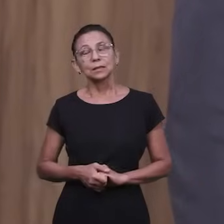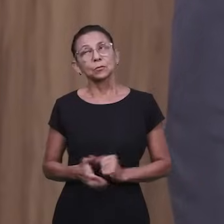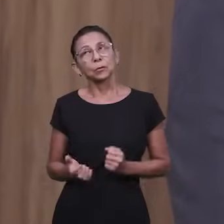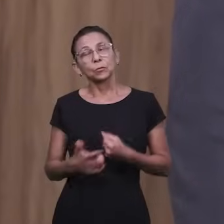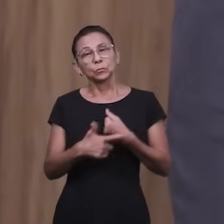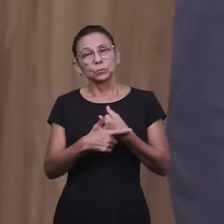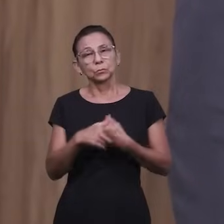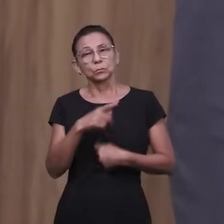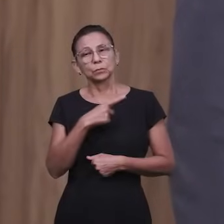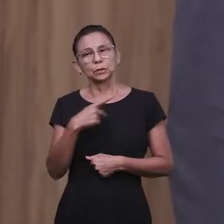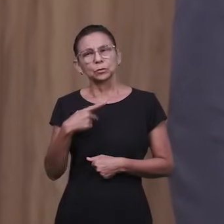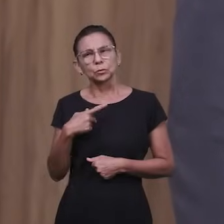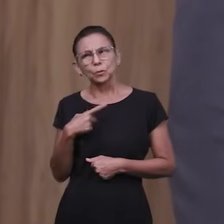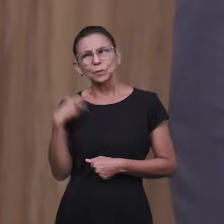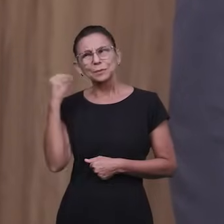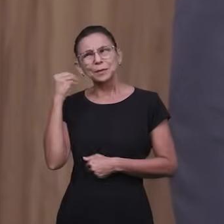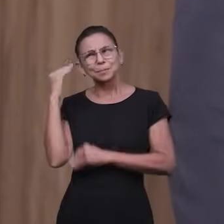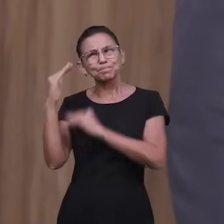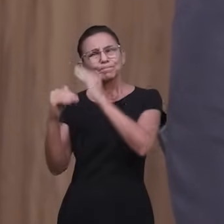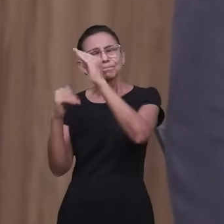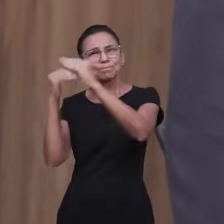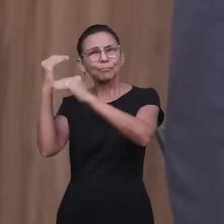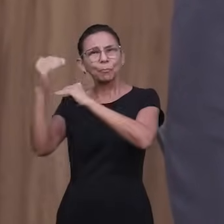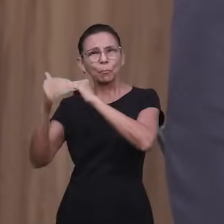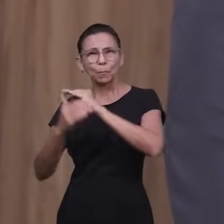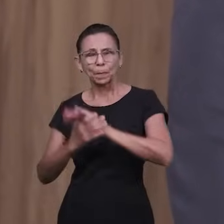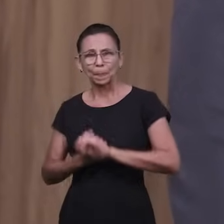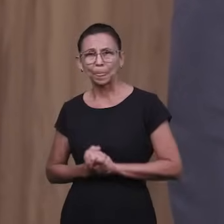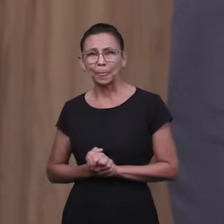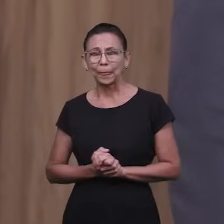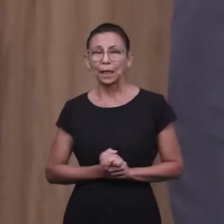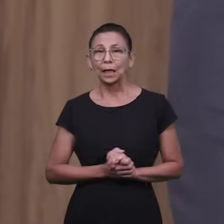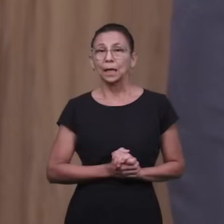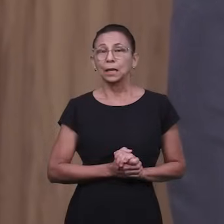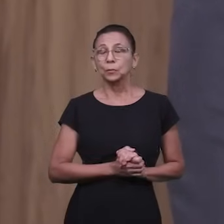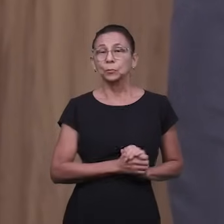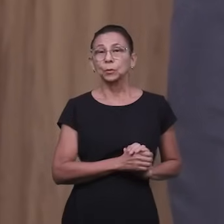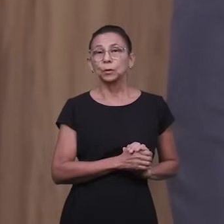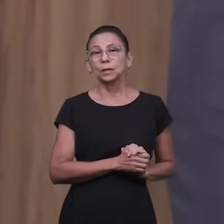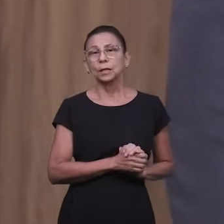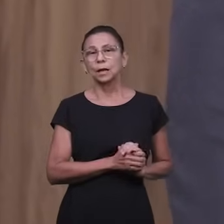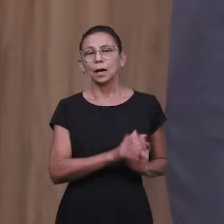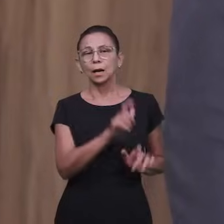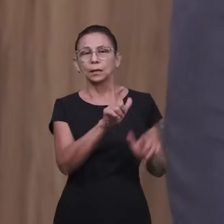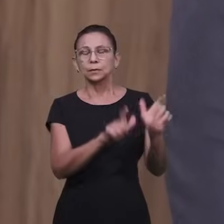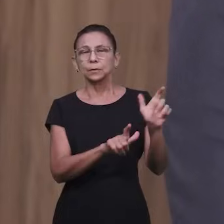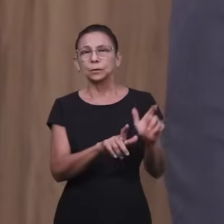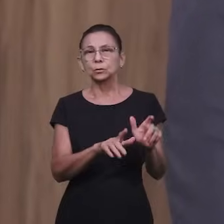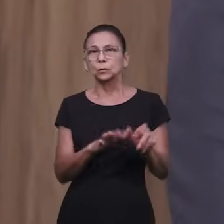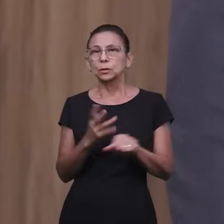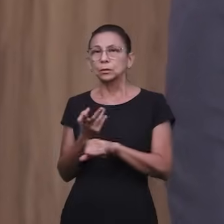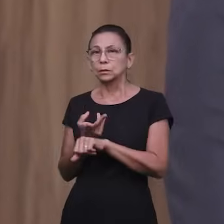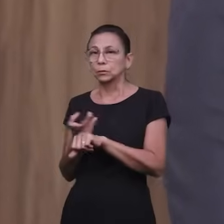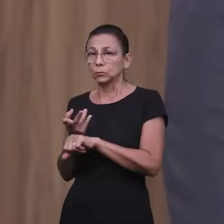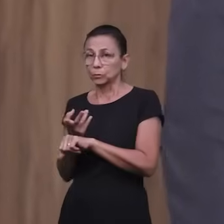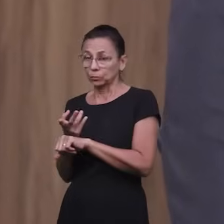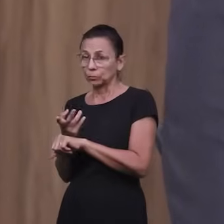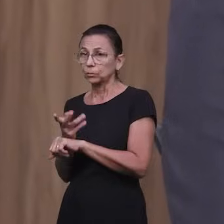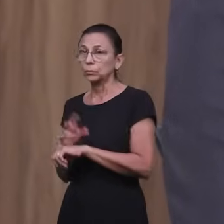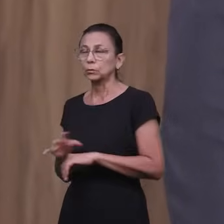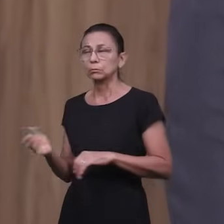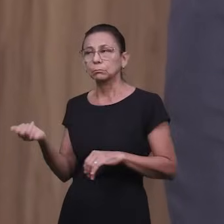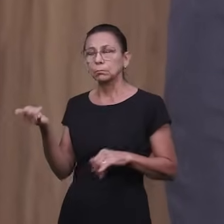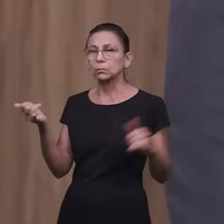né? Com certeza. Isso é muito importante porque nós vemos ali a mão do Senhor, né? O Espírito